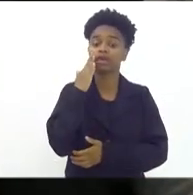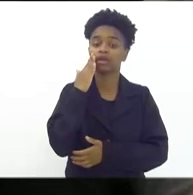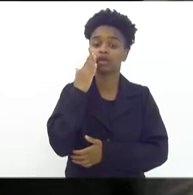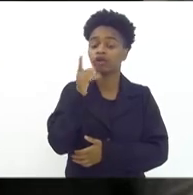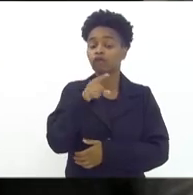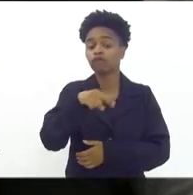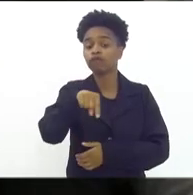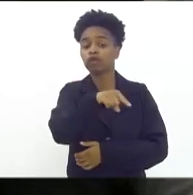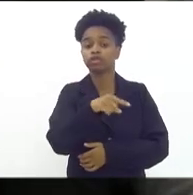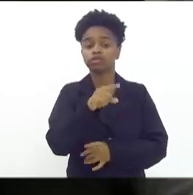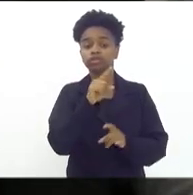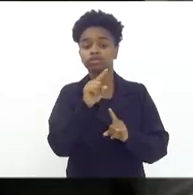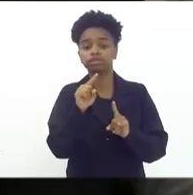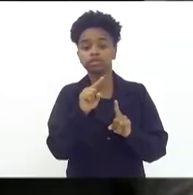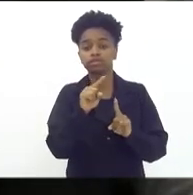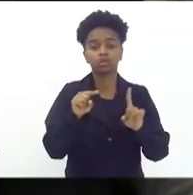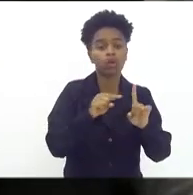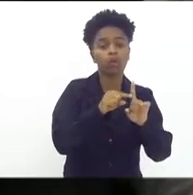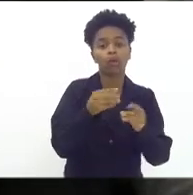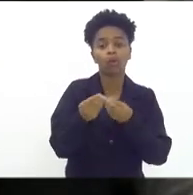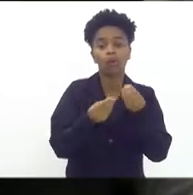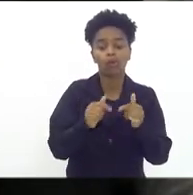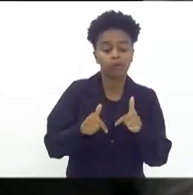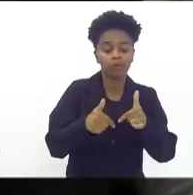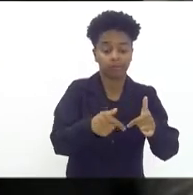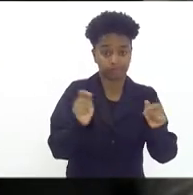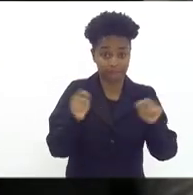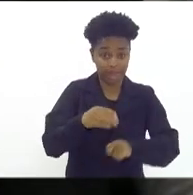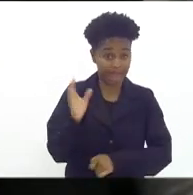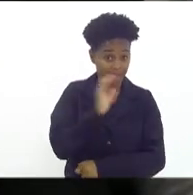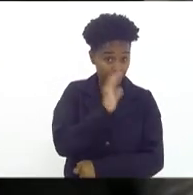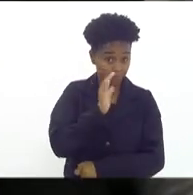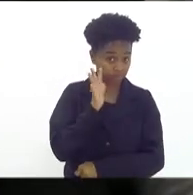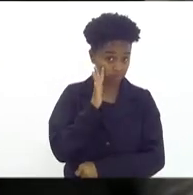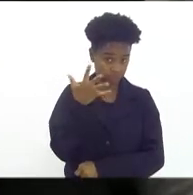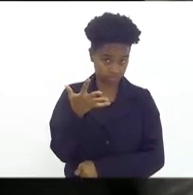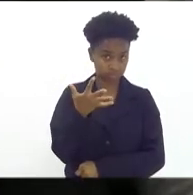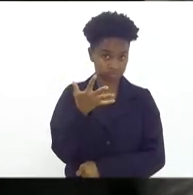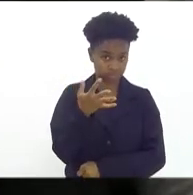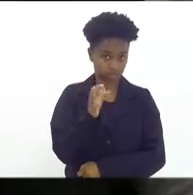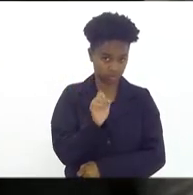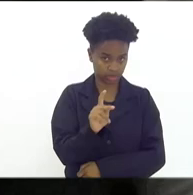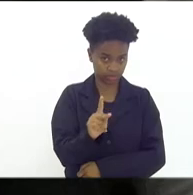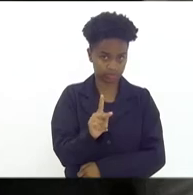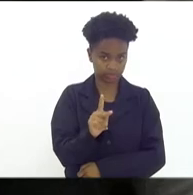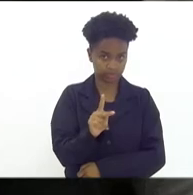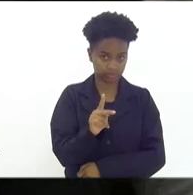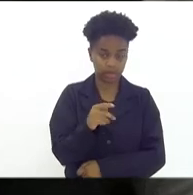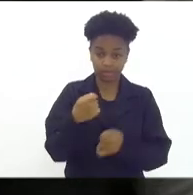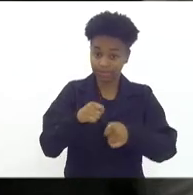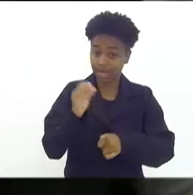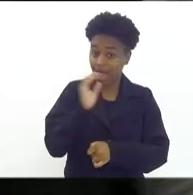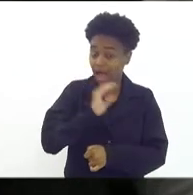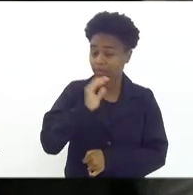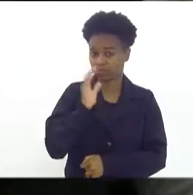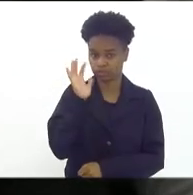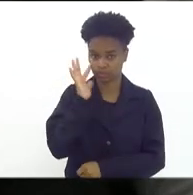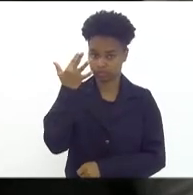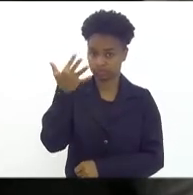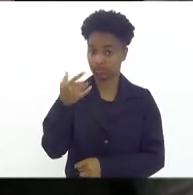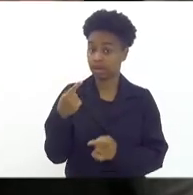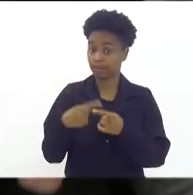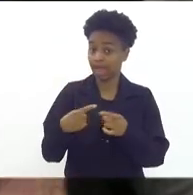estão fazendo para que isso seja mais rápido tá para que isso seja mais rápido porque